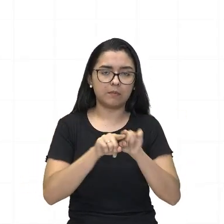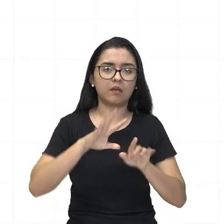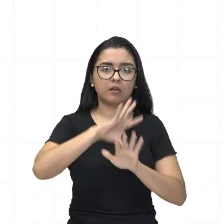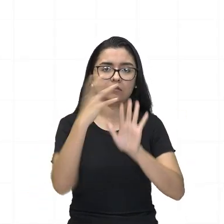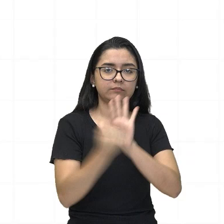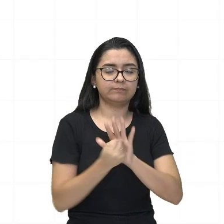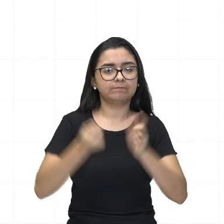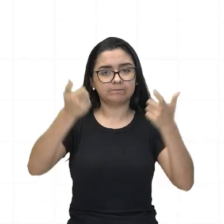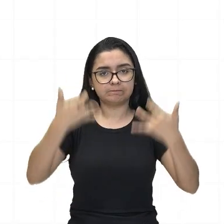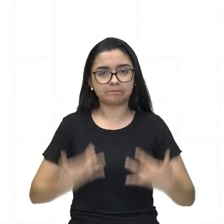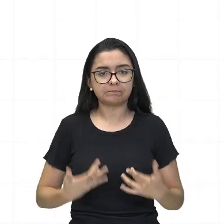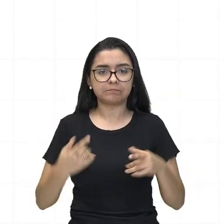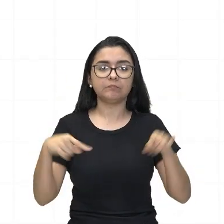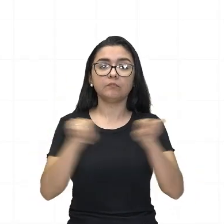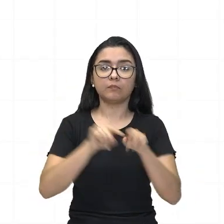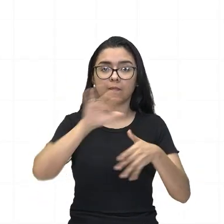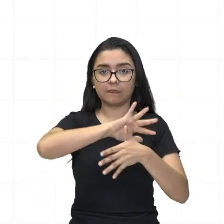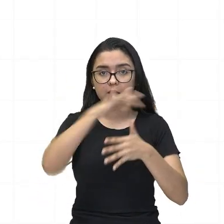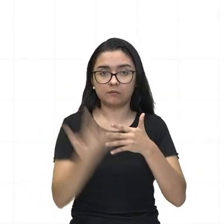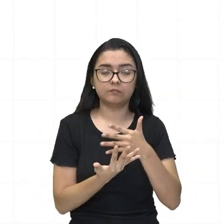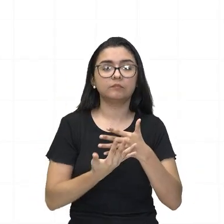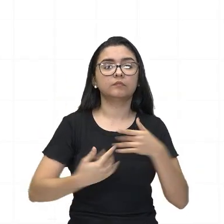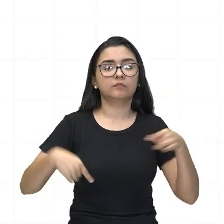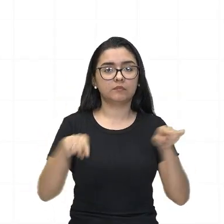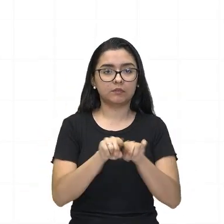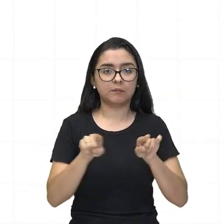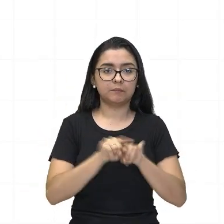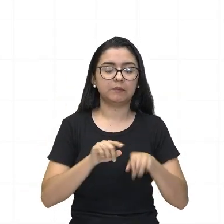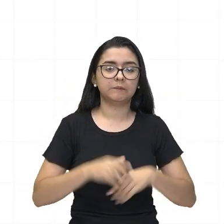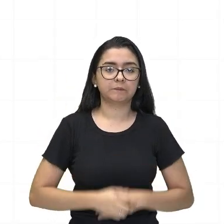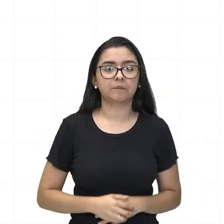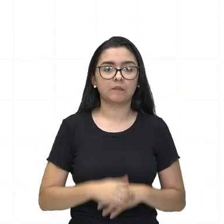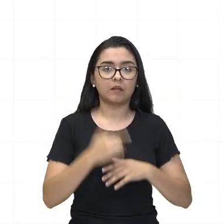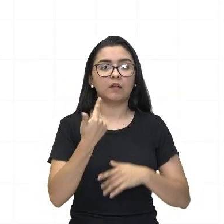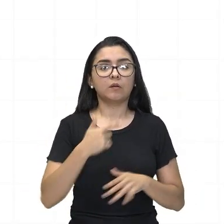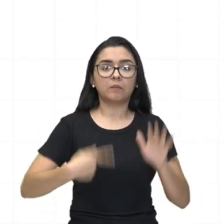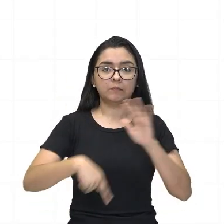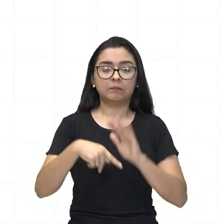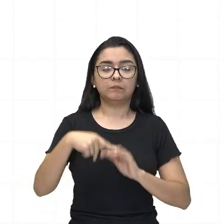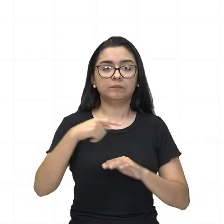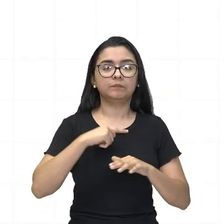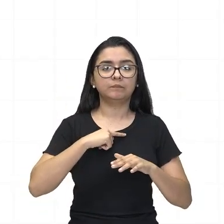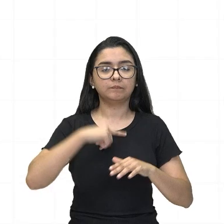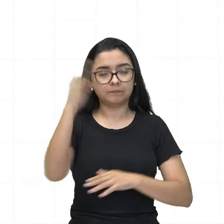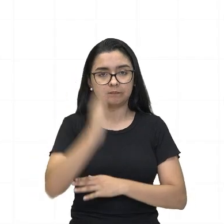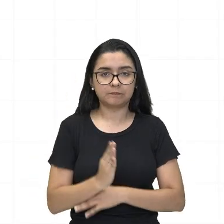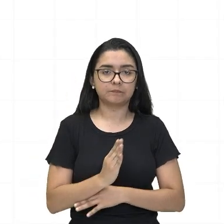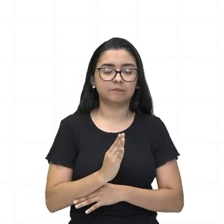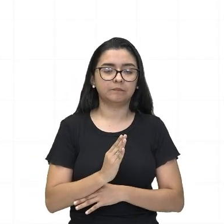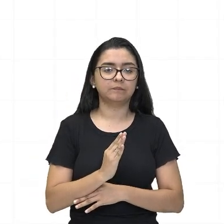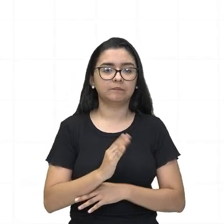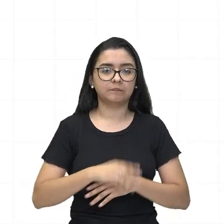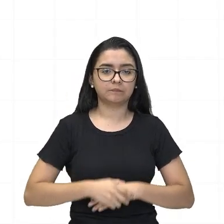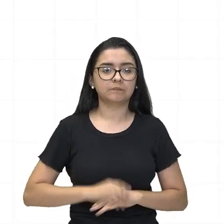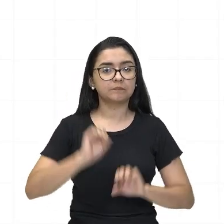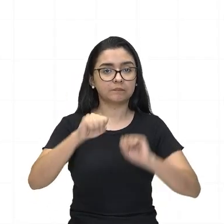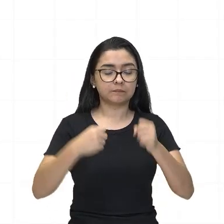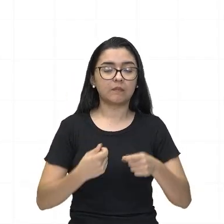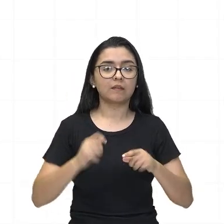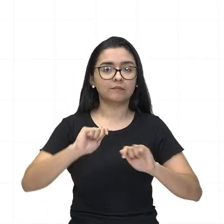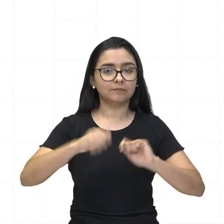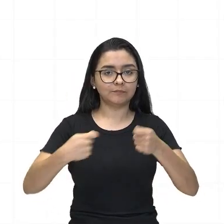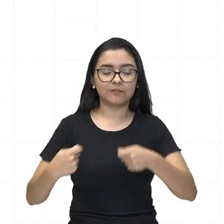eu falei, a Libras, a língua brasileira de sinais, são símbolos para transmitir uma ideia,